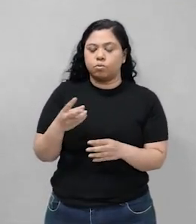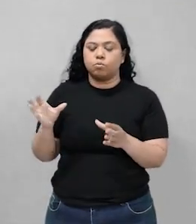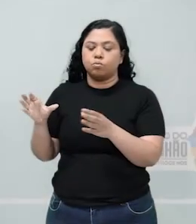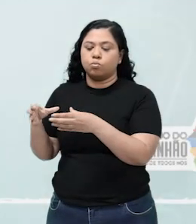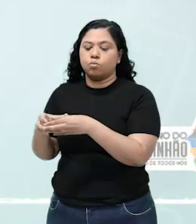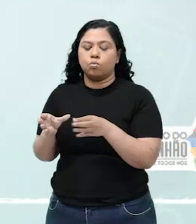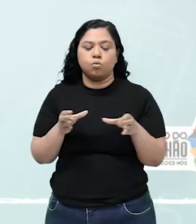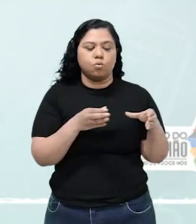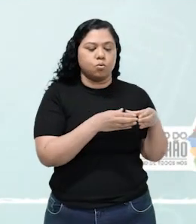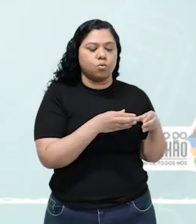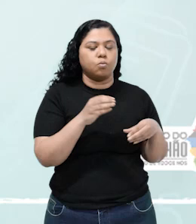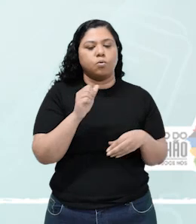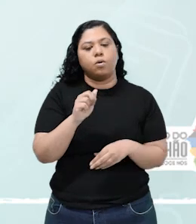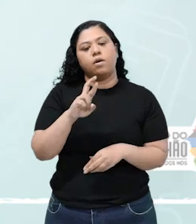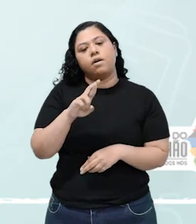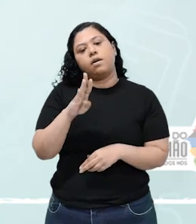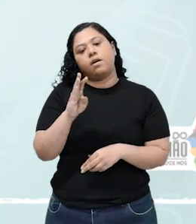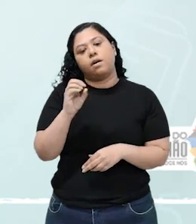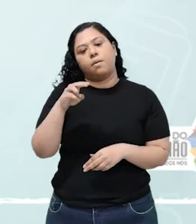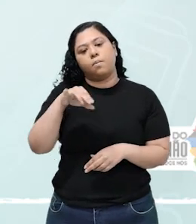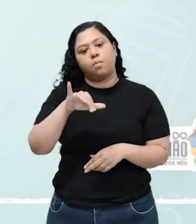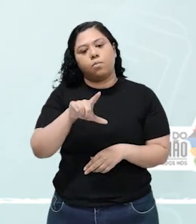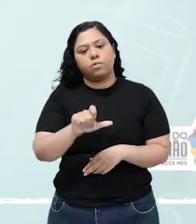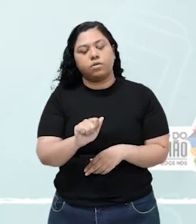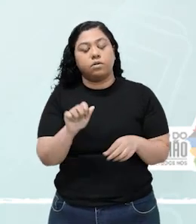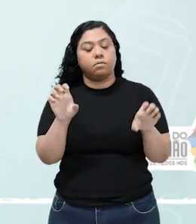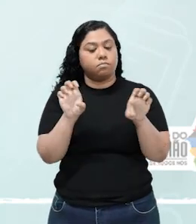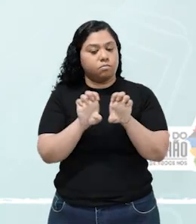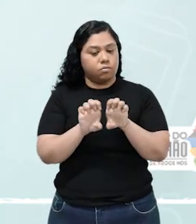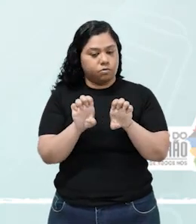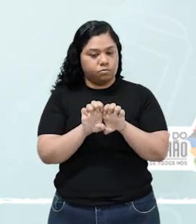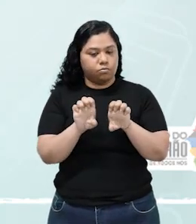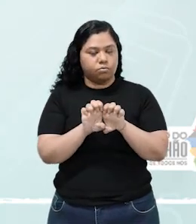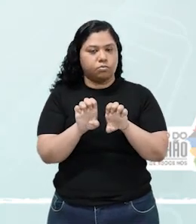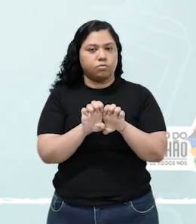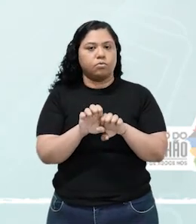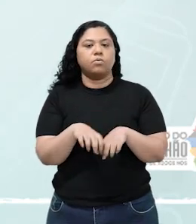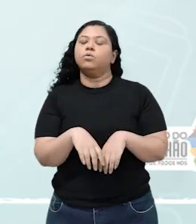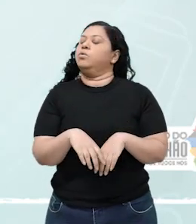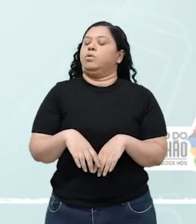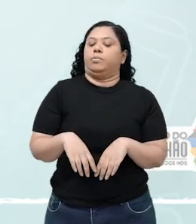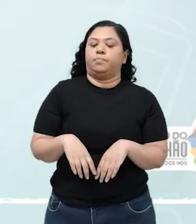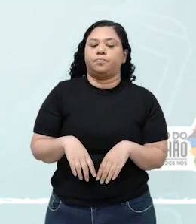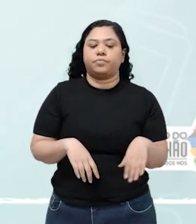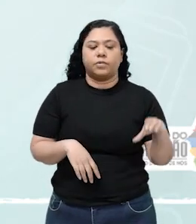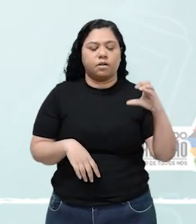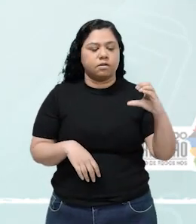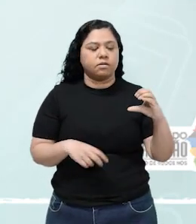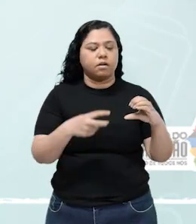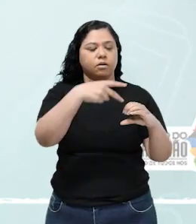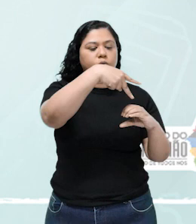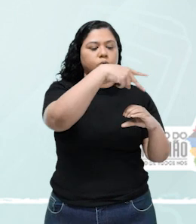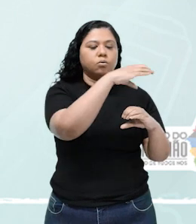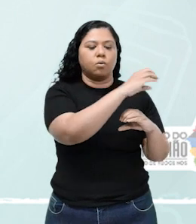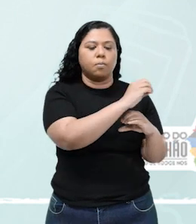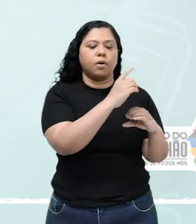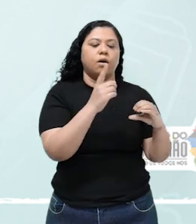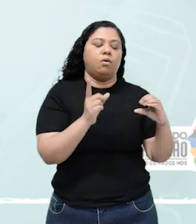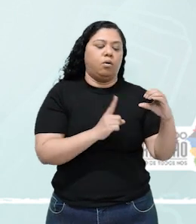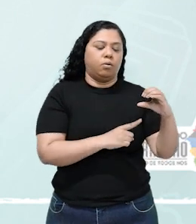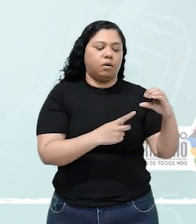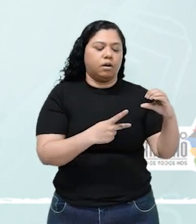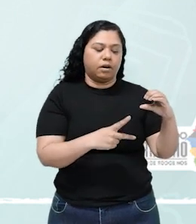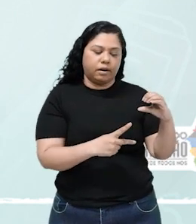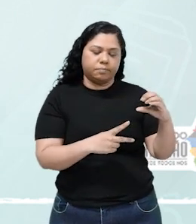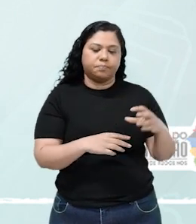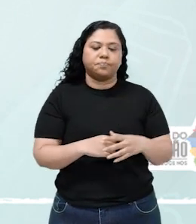grupos carbonilas. Bom, uma estrutura com 2 carbonilas, né, uma em cada extremidade, logicamente, de